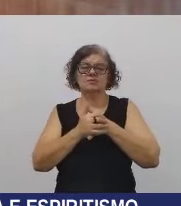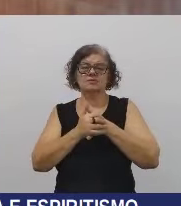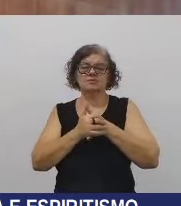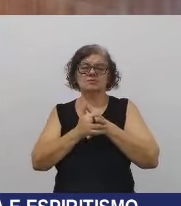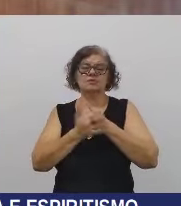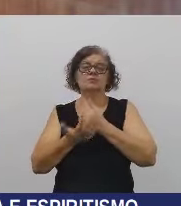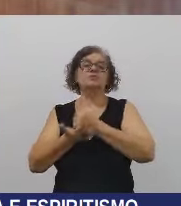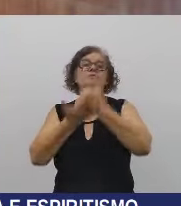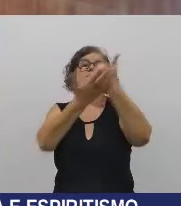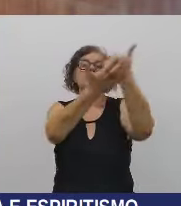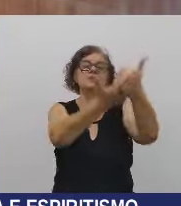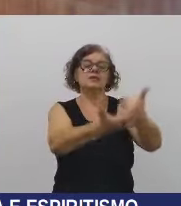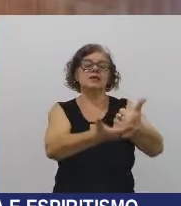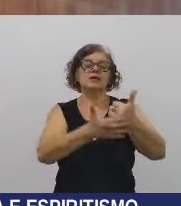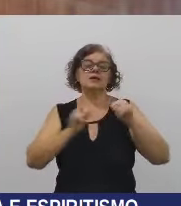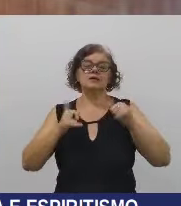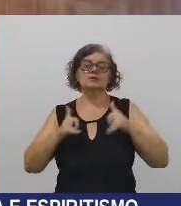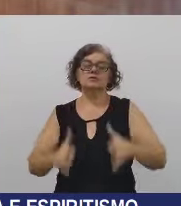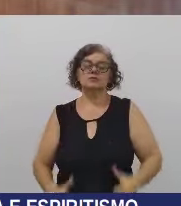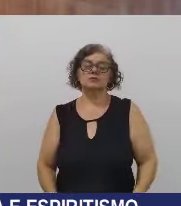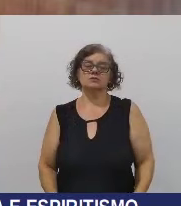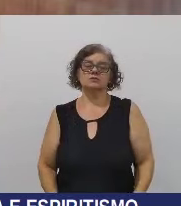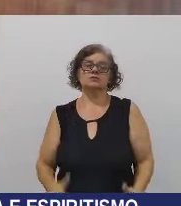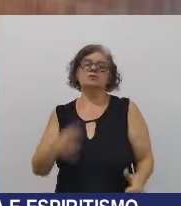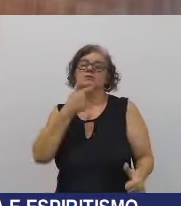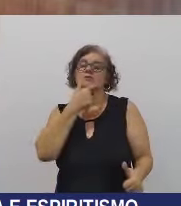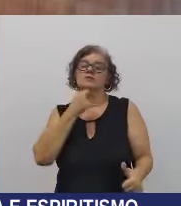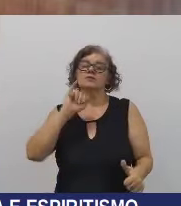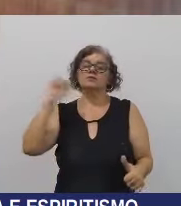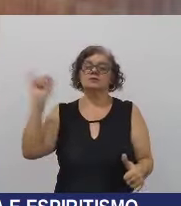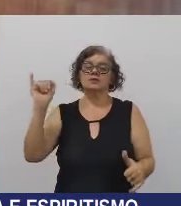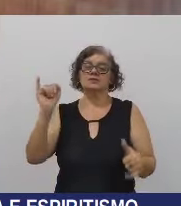Vamos mandar as nossas vibrações para aqueles nossos